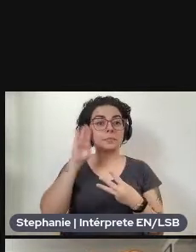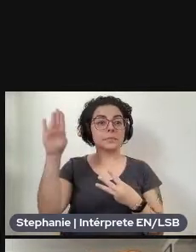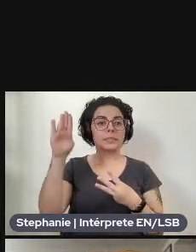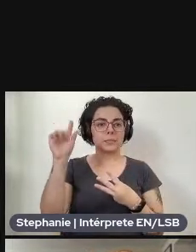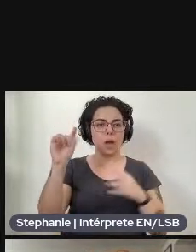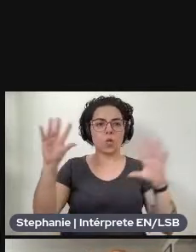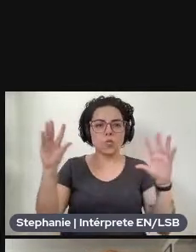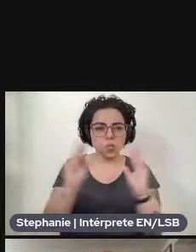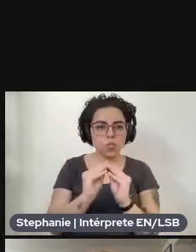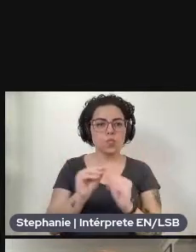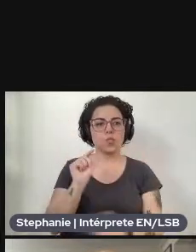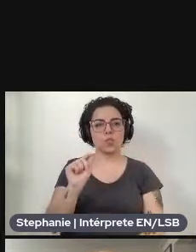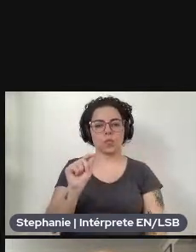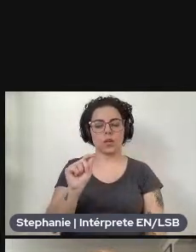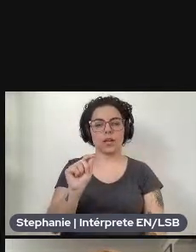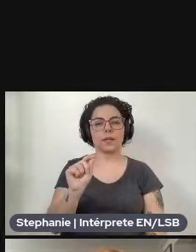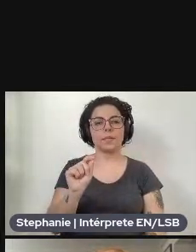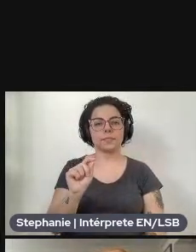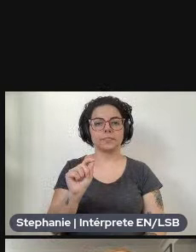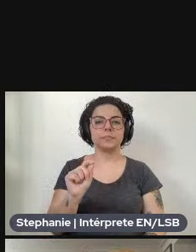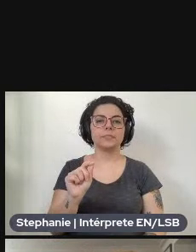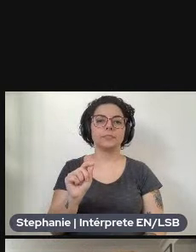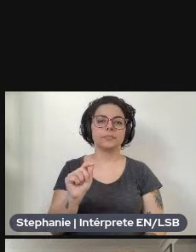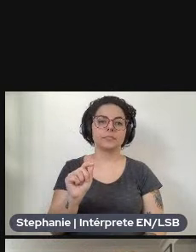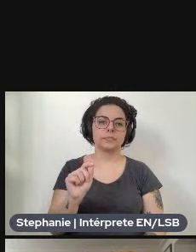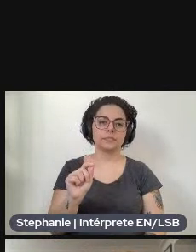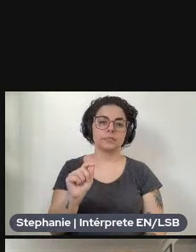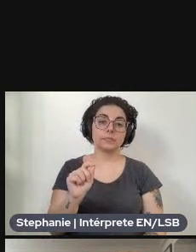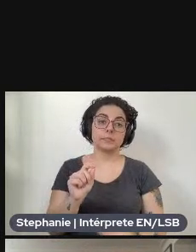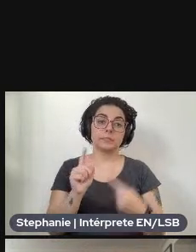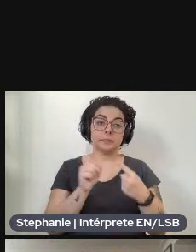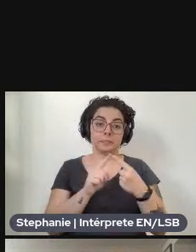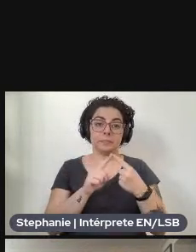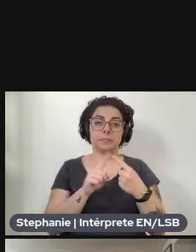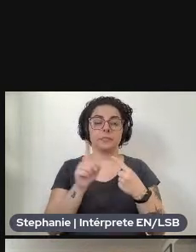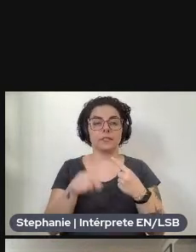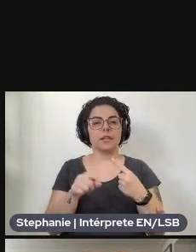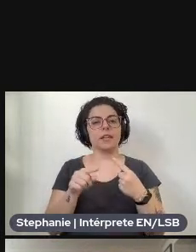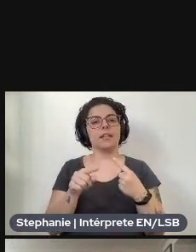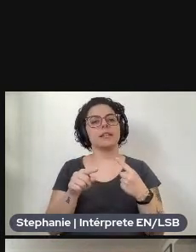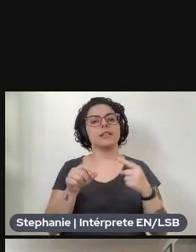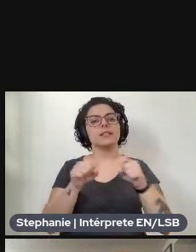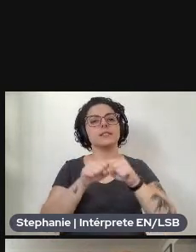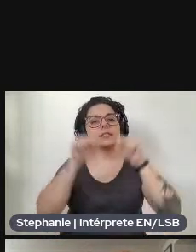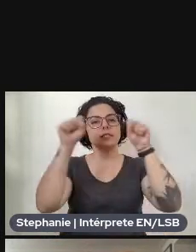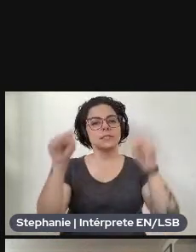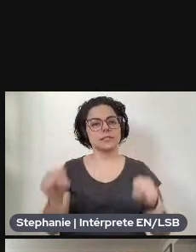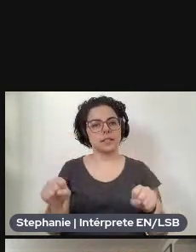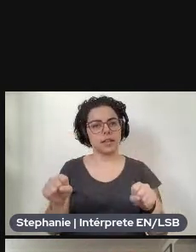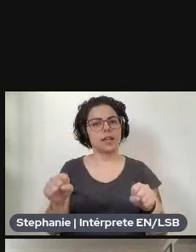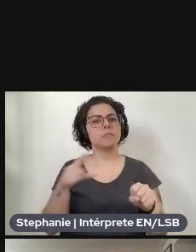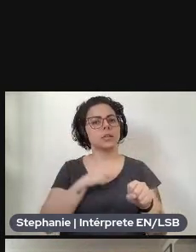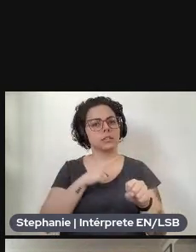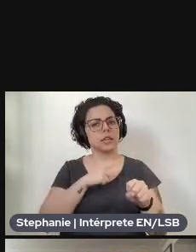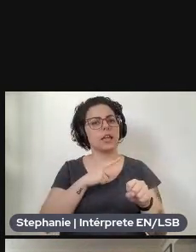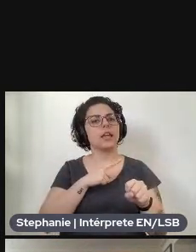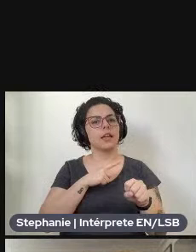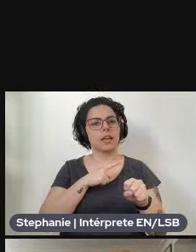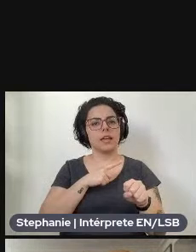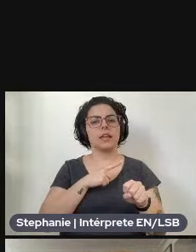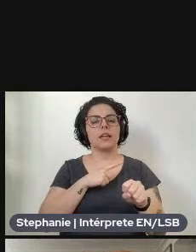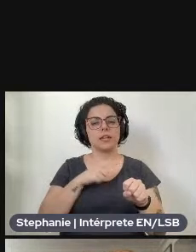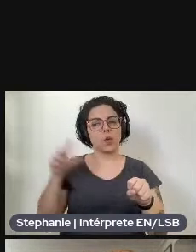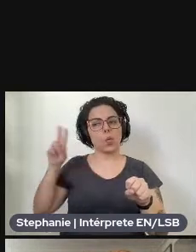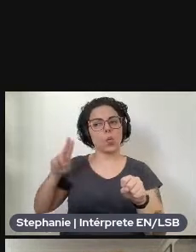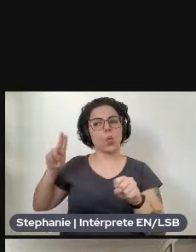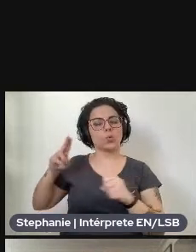de partida 1, o princípio fundamental é o de que o sistema é estruturado, é motivado pelo uso. Ou seja,